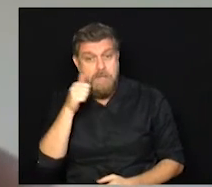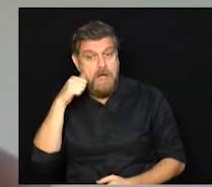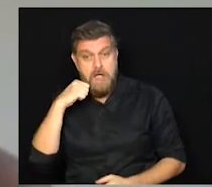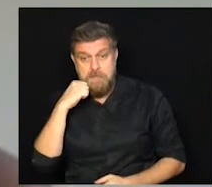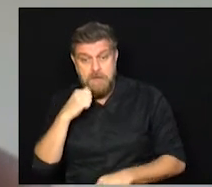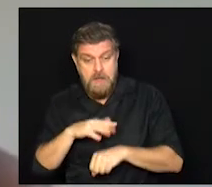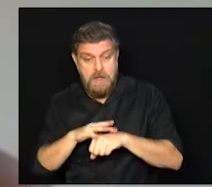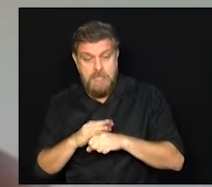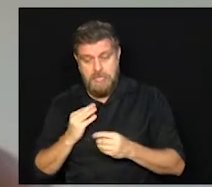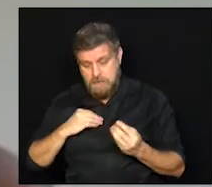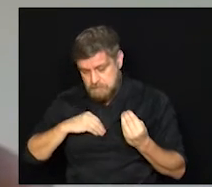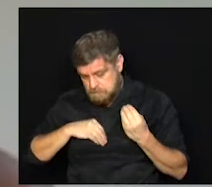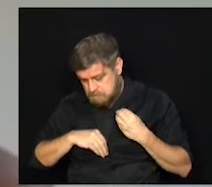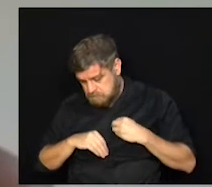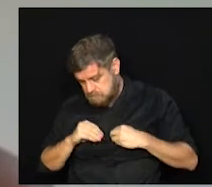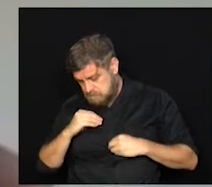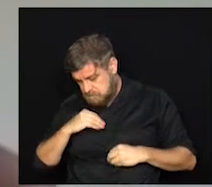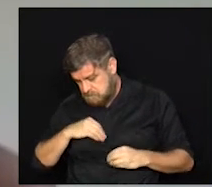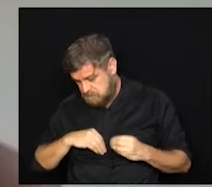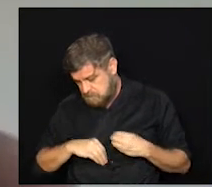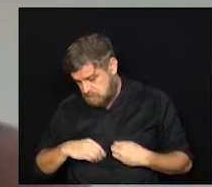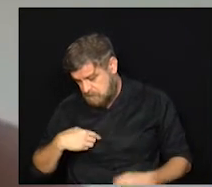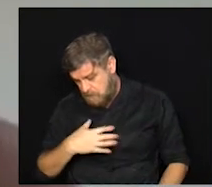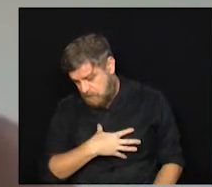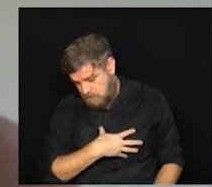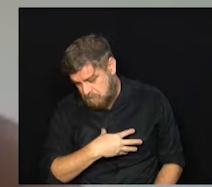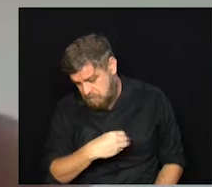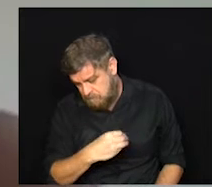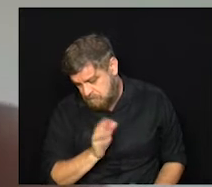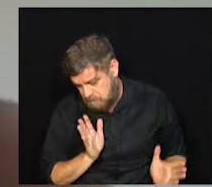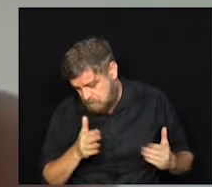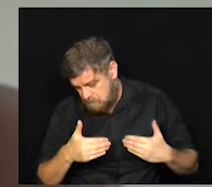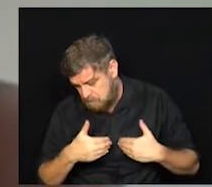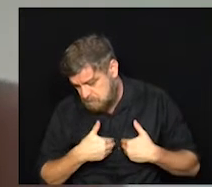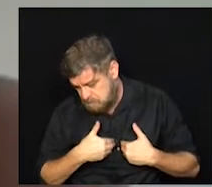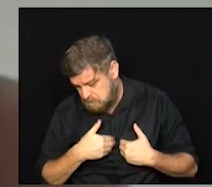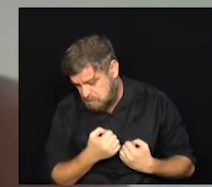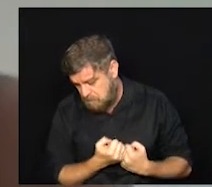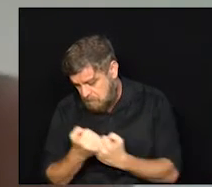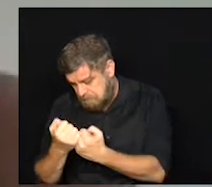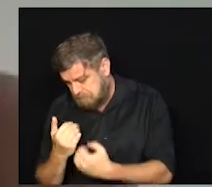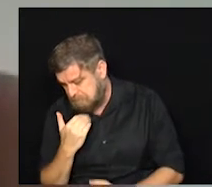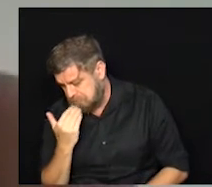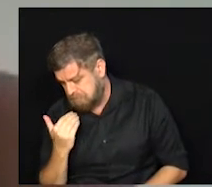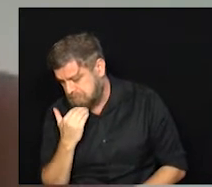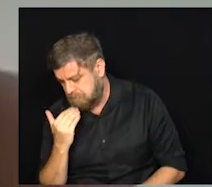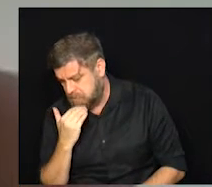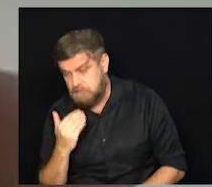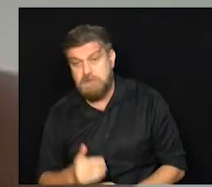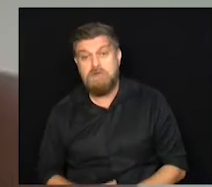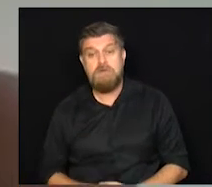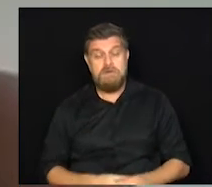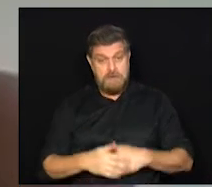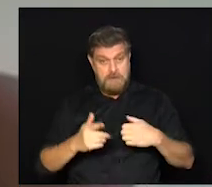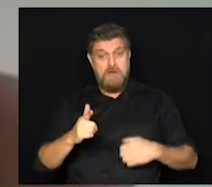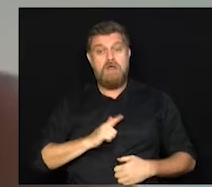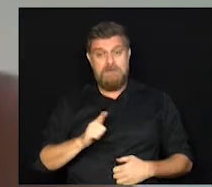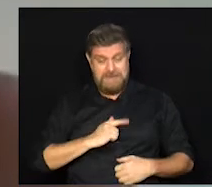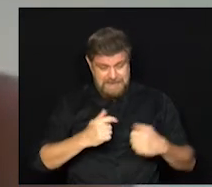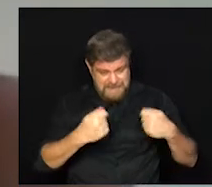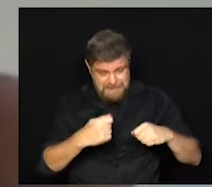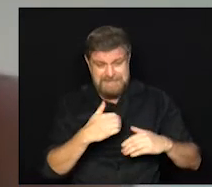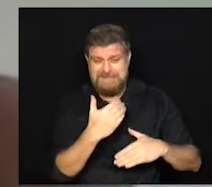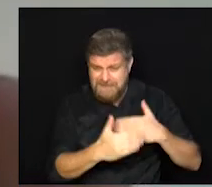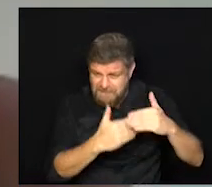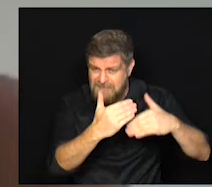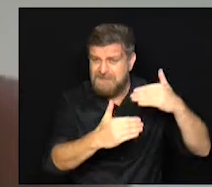adoecem, entre depressão, por conta dessa falta de apoio. Então, nós temos muito, Marrom, assim, muito que avançar,